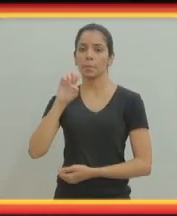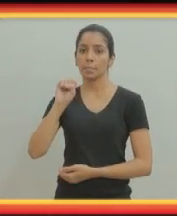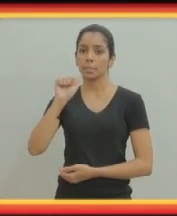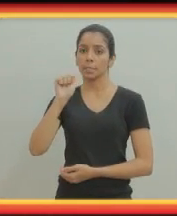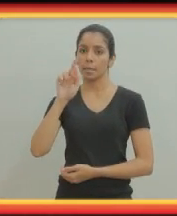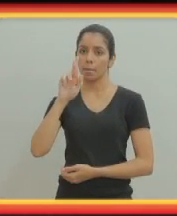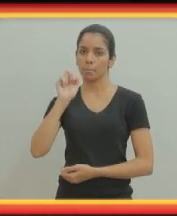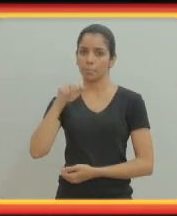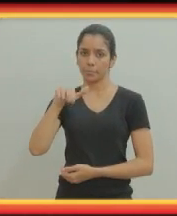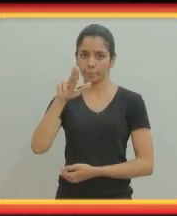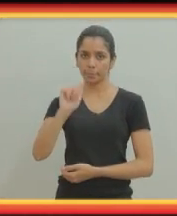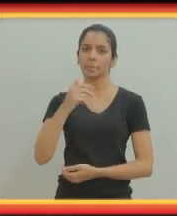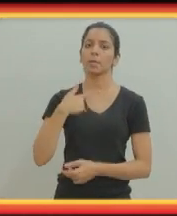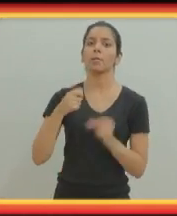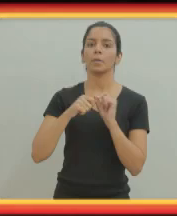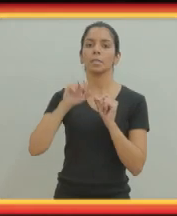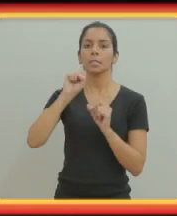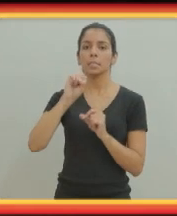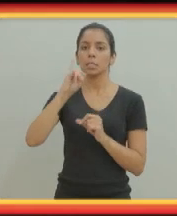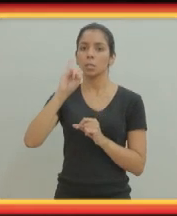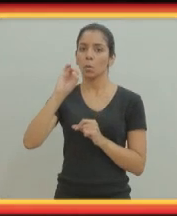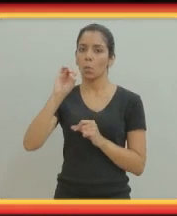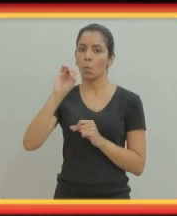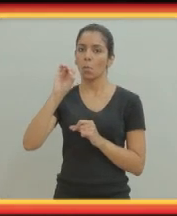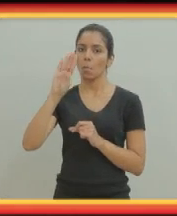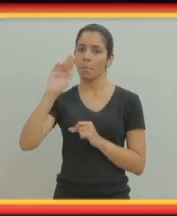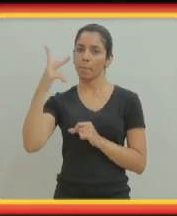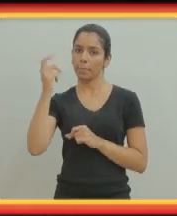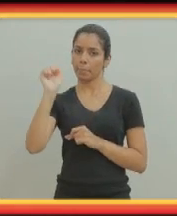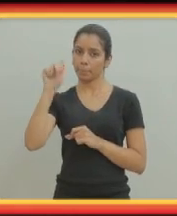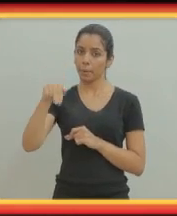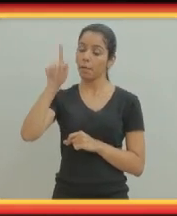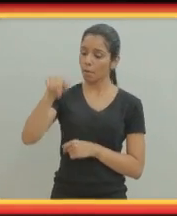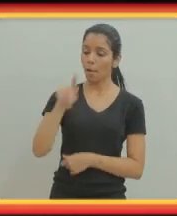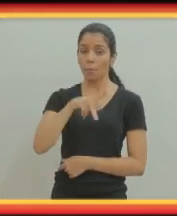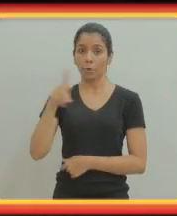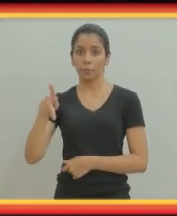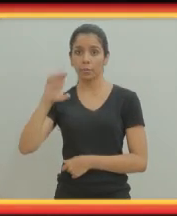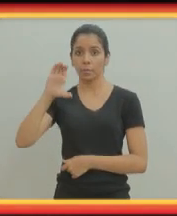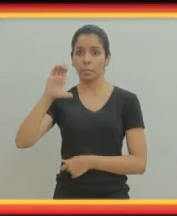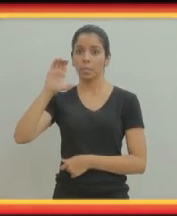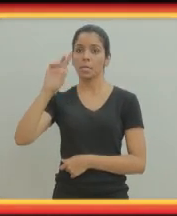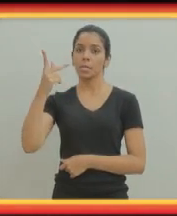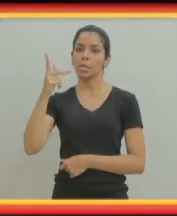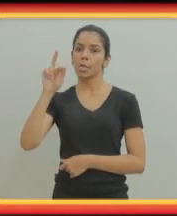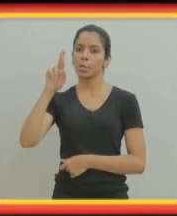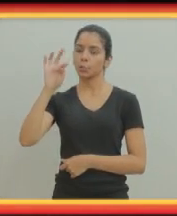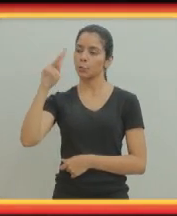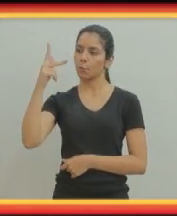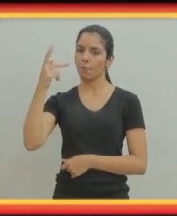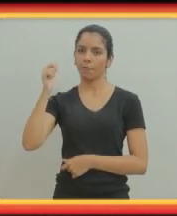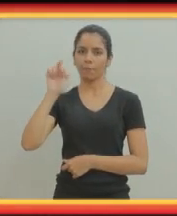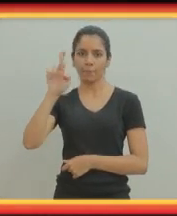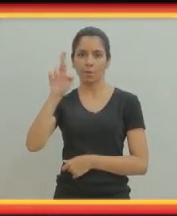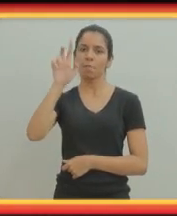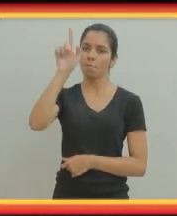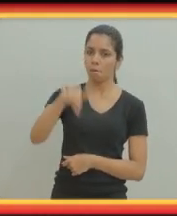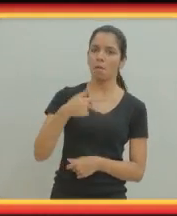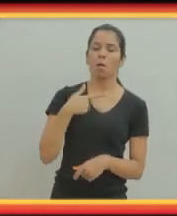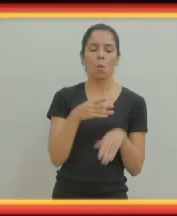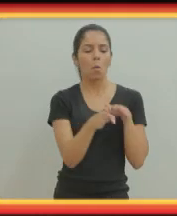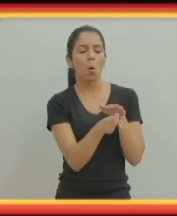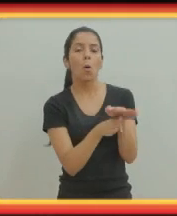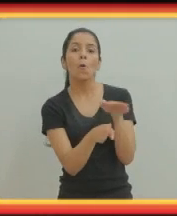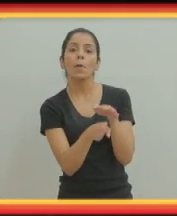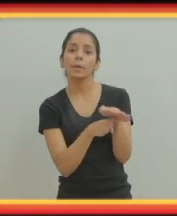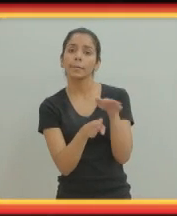Olá, meu nome é Sabrina Corgucci e eu faço a Siobhan, que é a professora do Christopher,